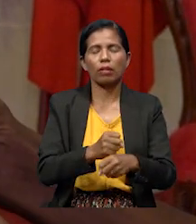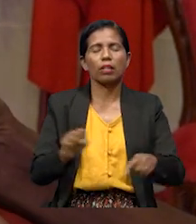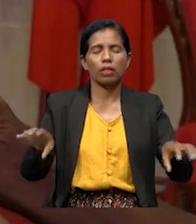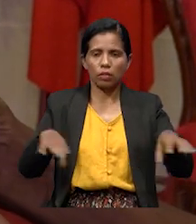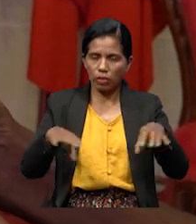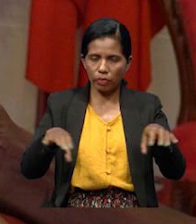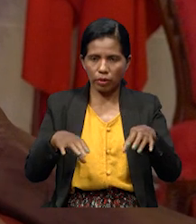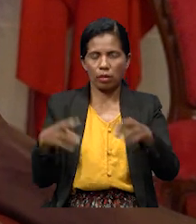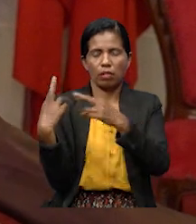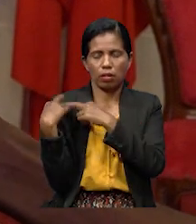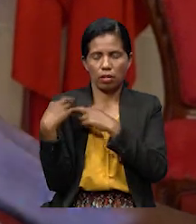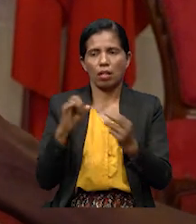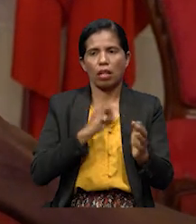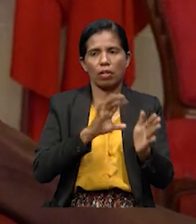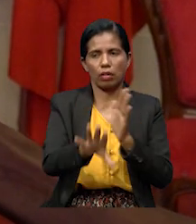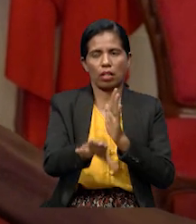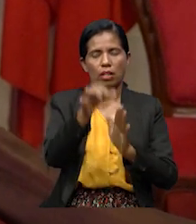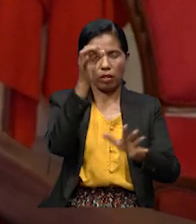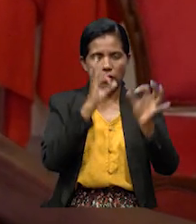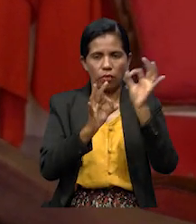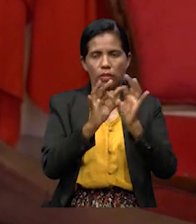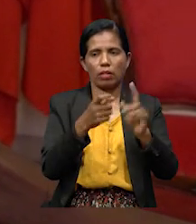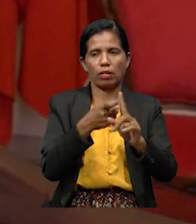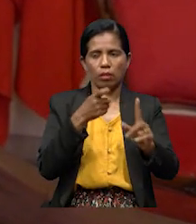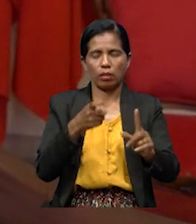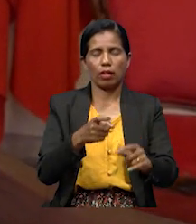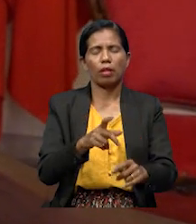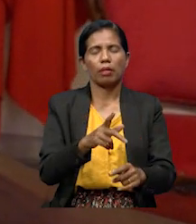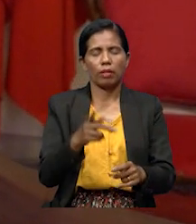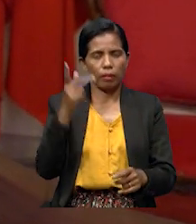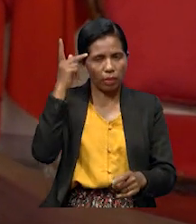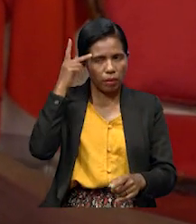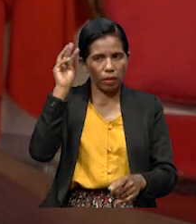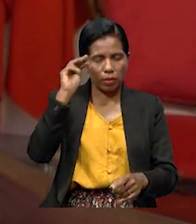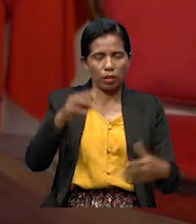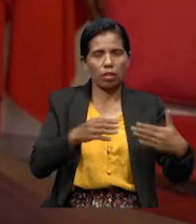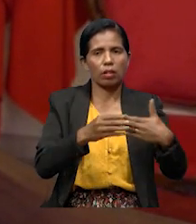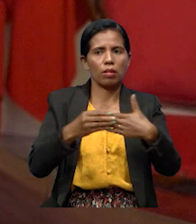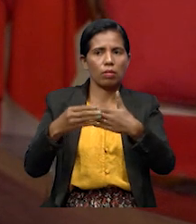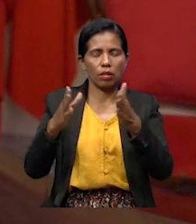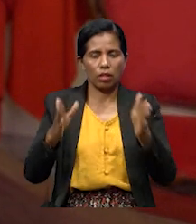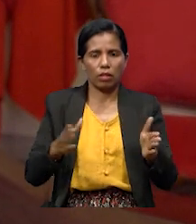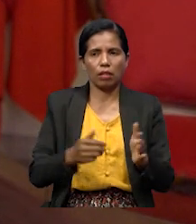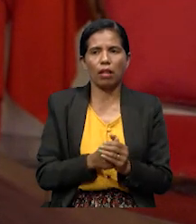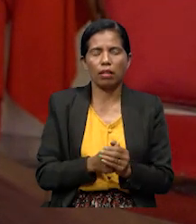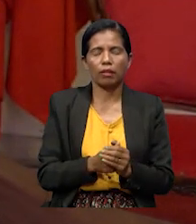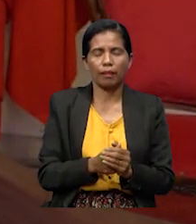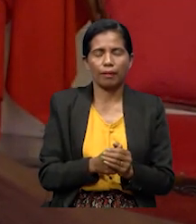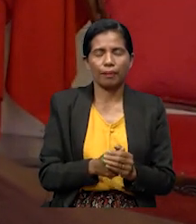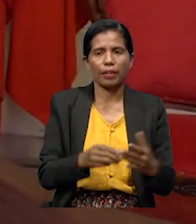maka hau hetam fier husi na em primeiro ministro atu lidera insau nebe